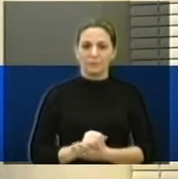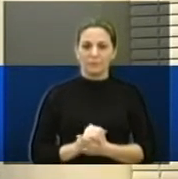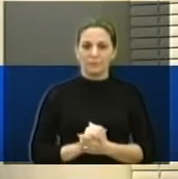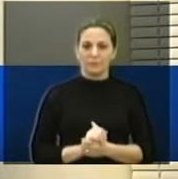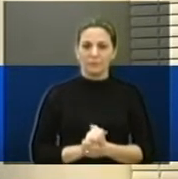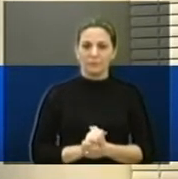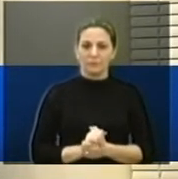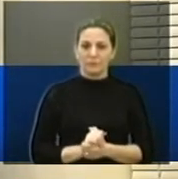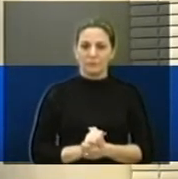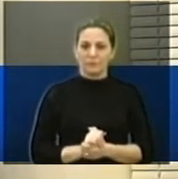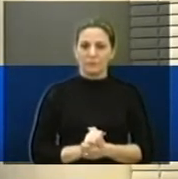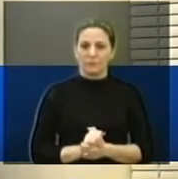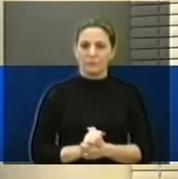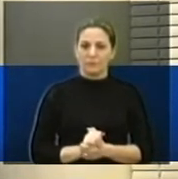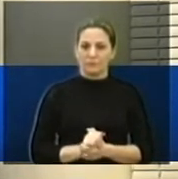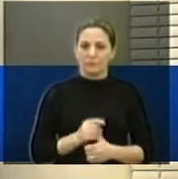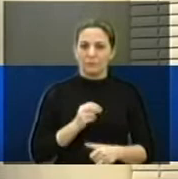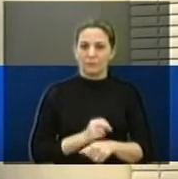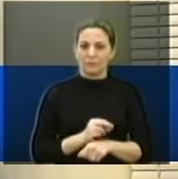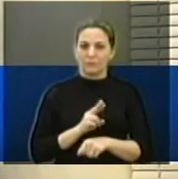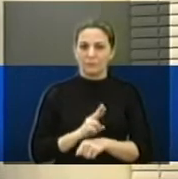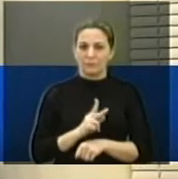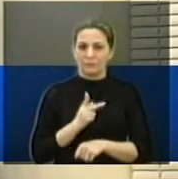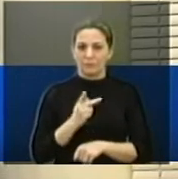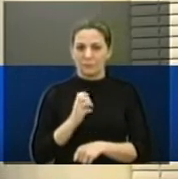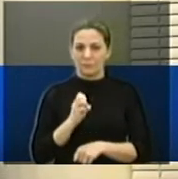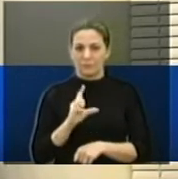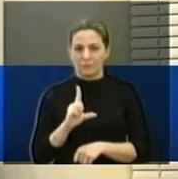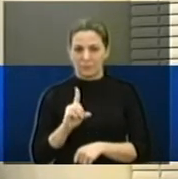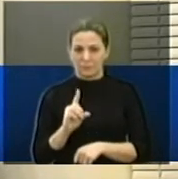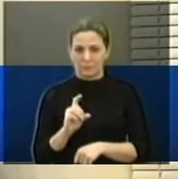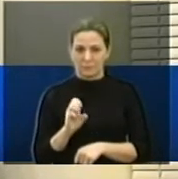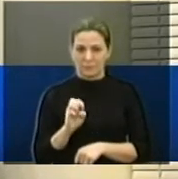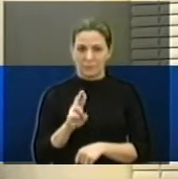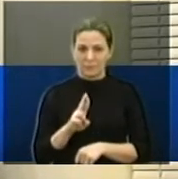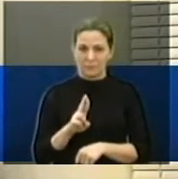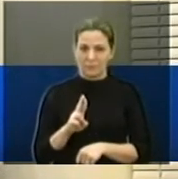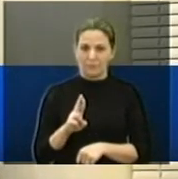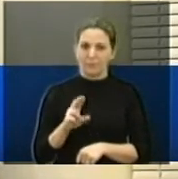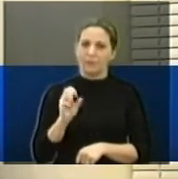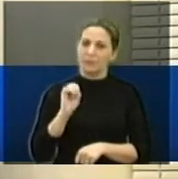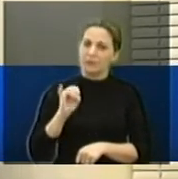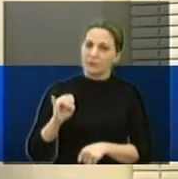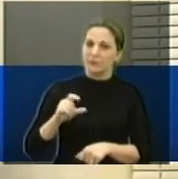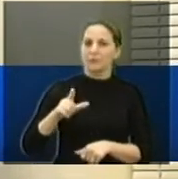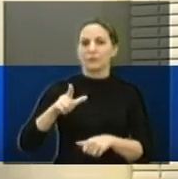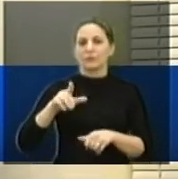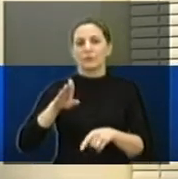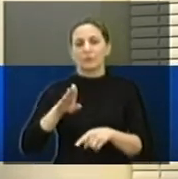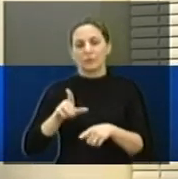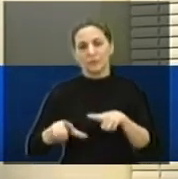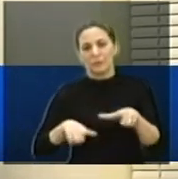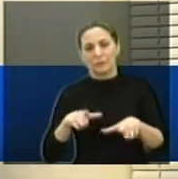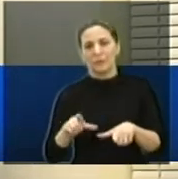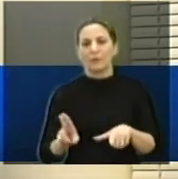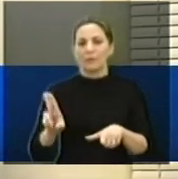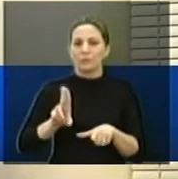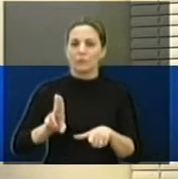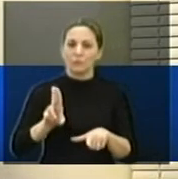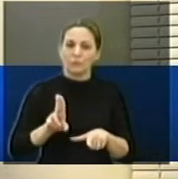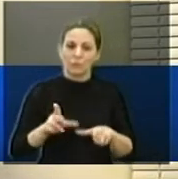o doutor aldo e se é verdade mas chegou para nós se não vão trabalhar então ocupando cargos no serviço público